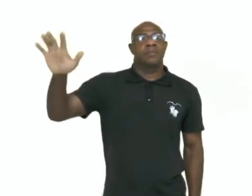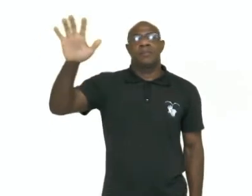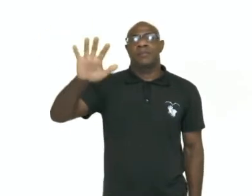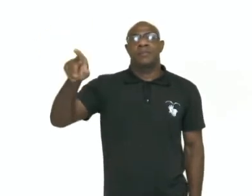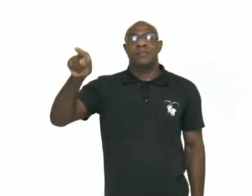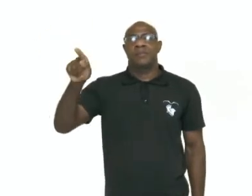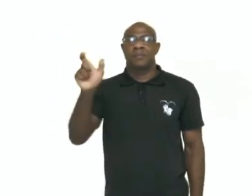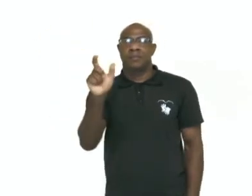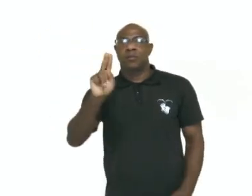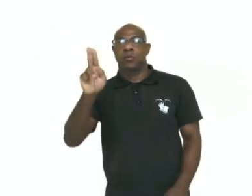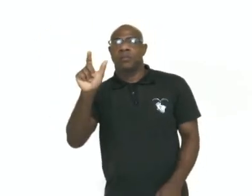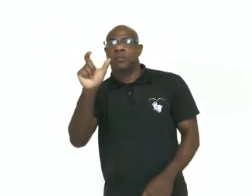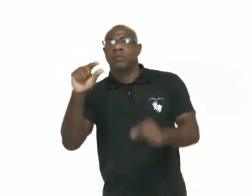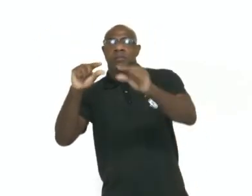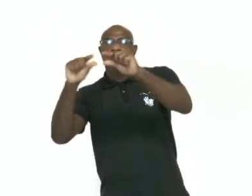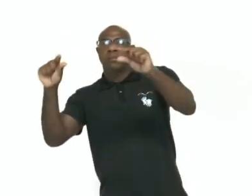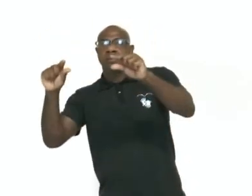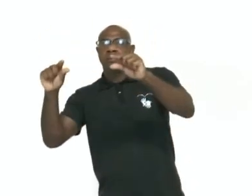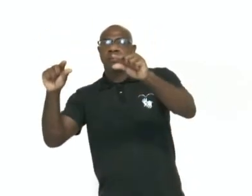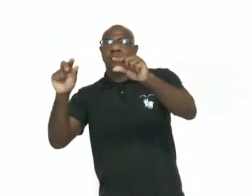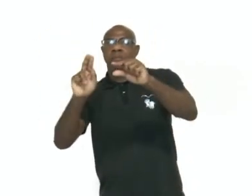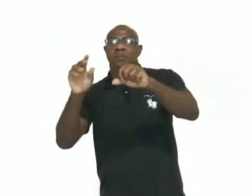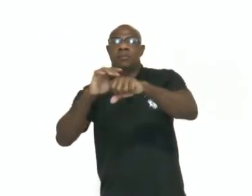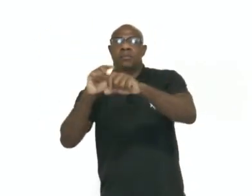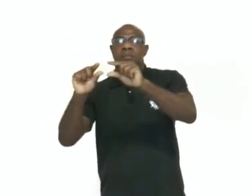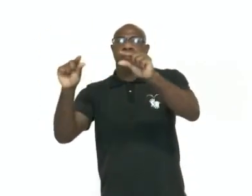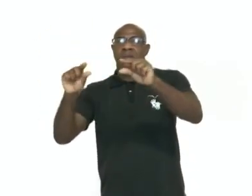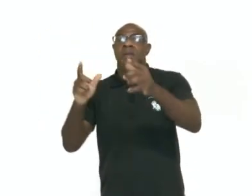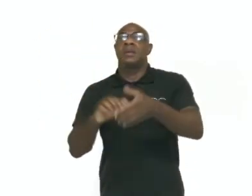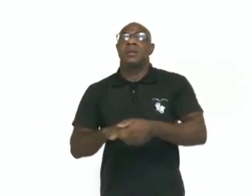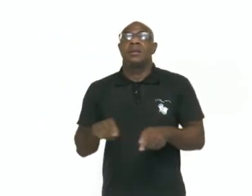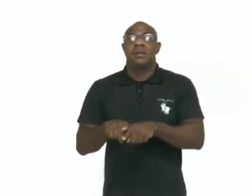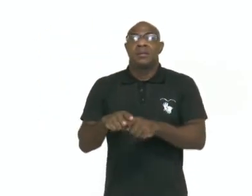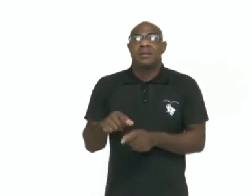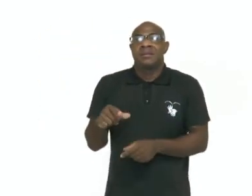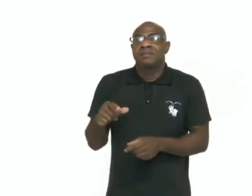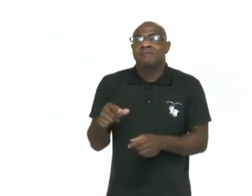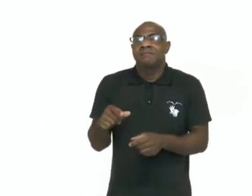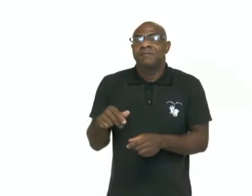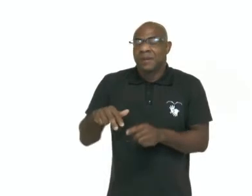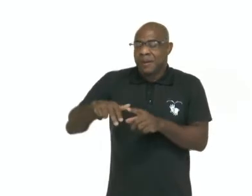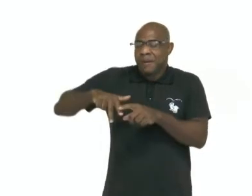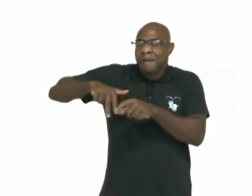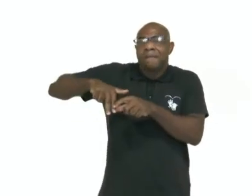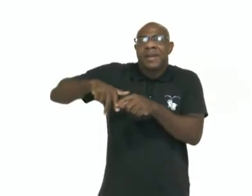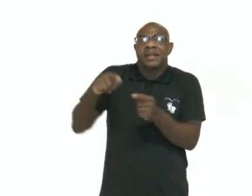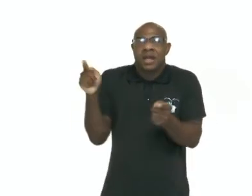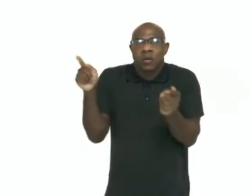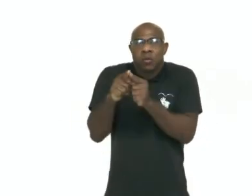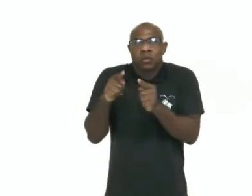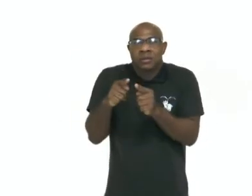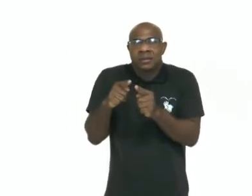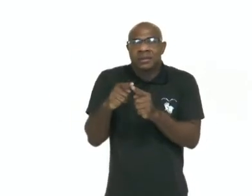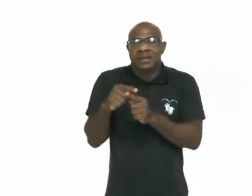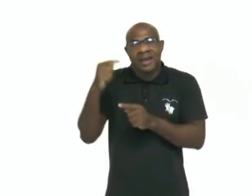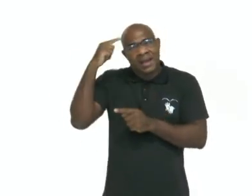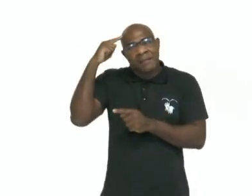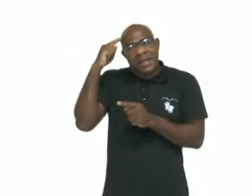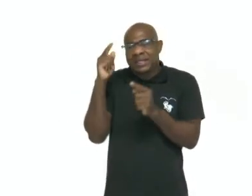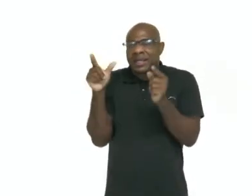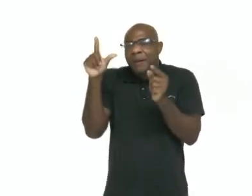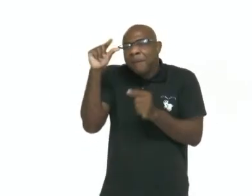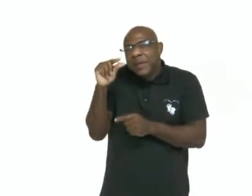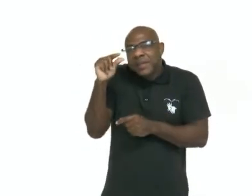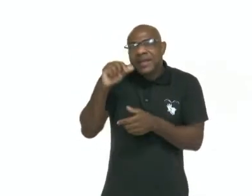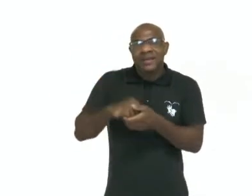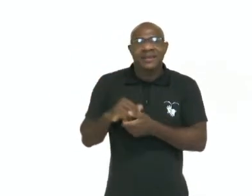aqui, que são as aves, né, terrestres com pernas curtas e a cabeça pequena. Olha aqui, conforme mostra aqui essa